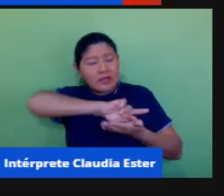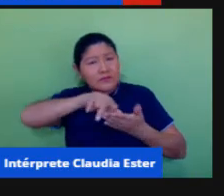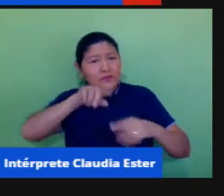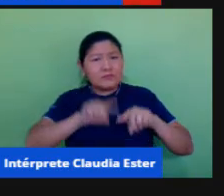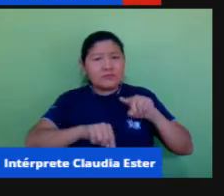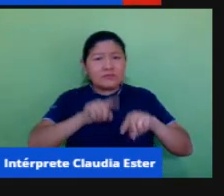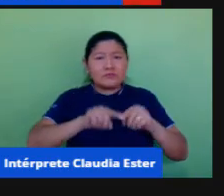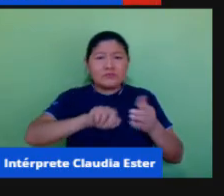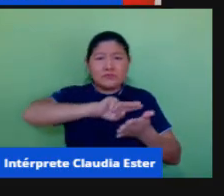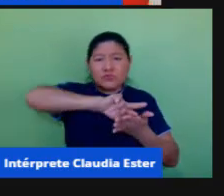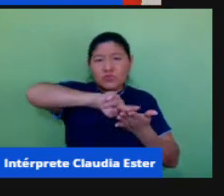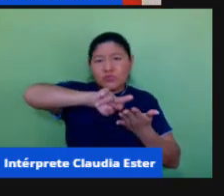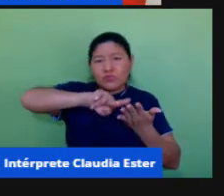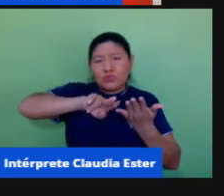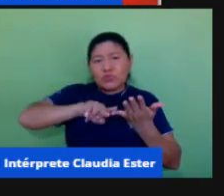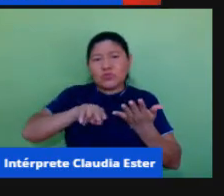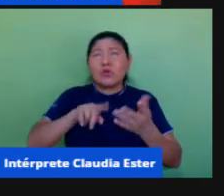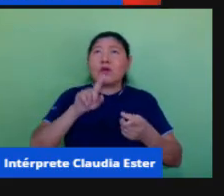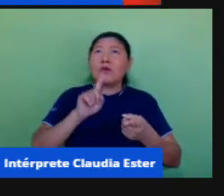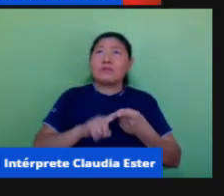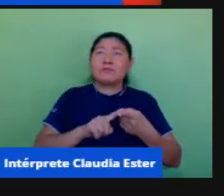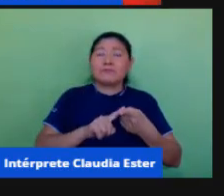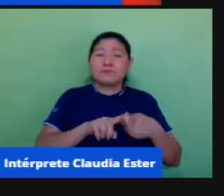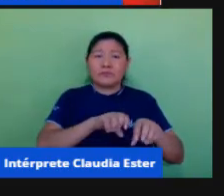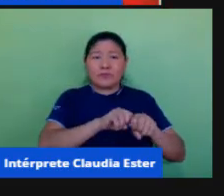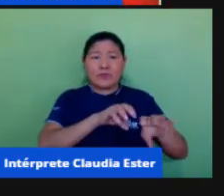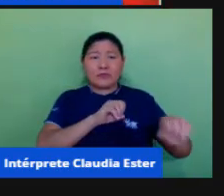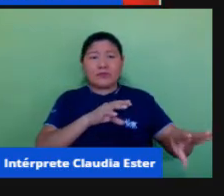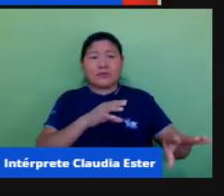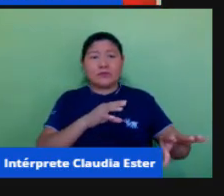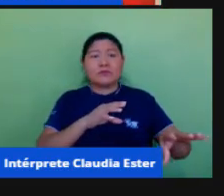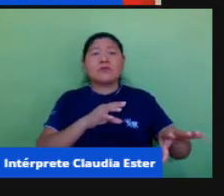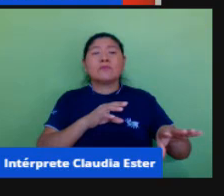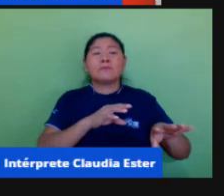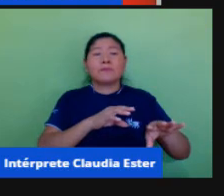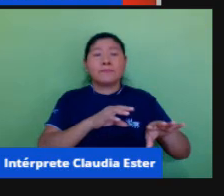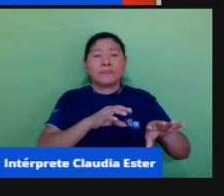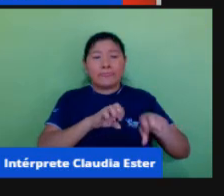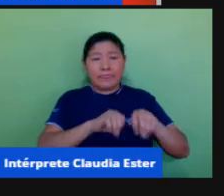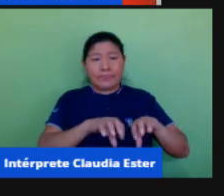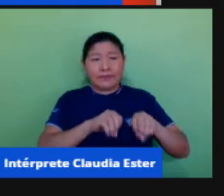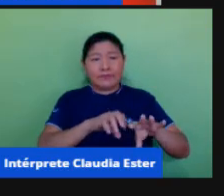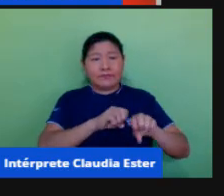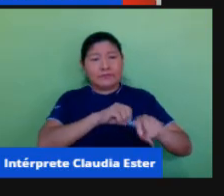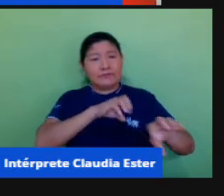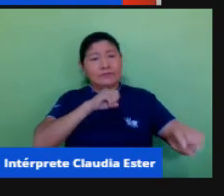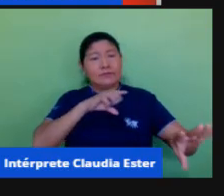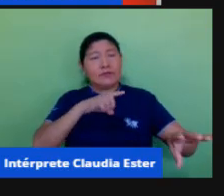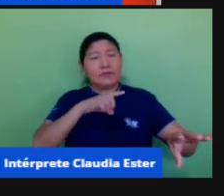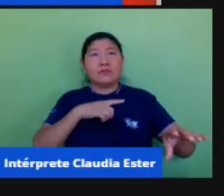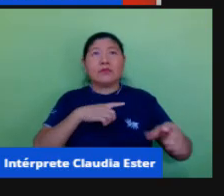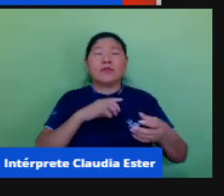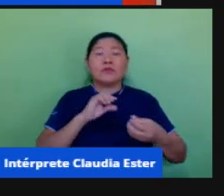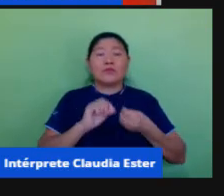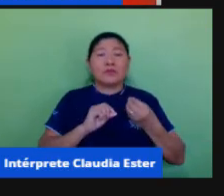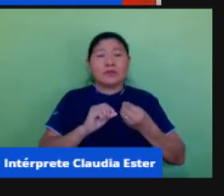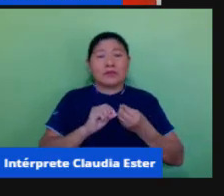outros. Então, eu tenho aí, no ensino híbrido, o debate, pode passar, desculpa, pode